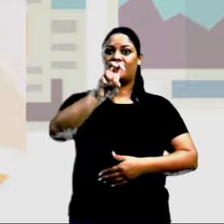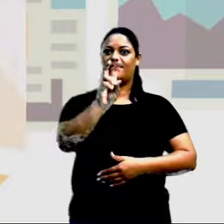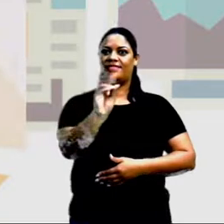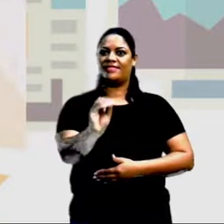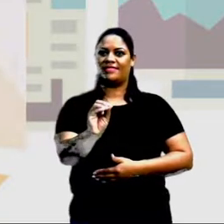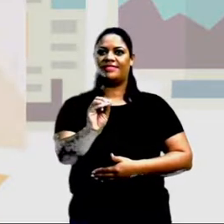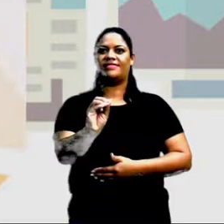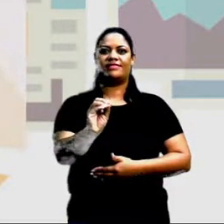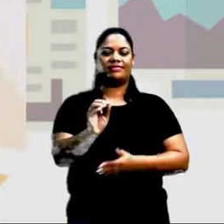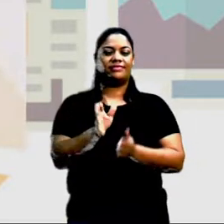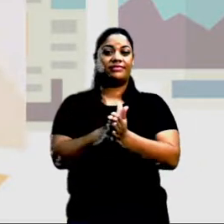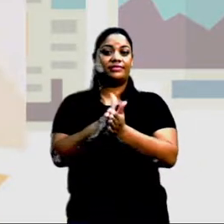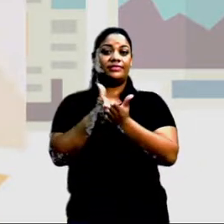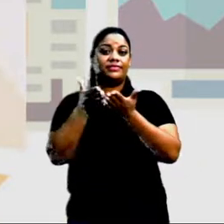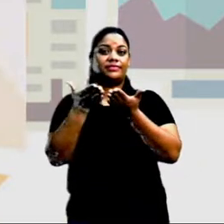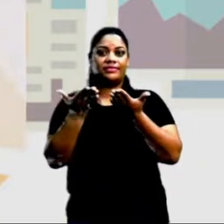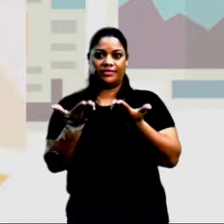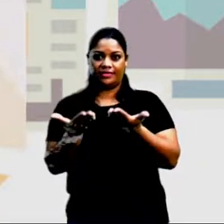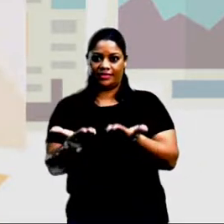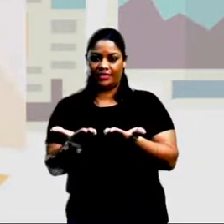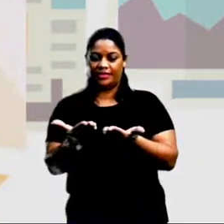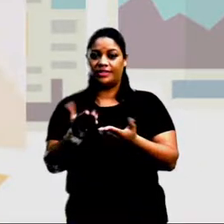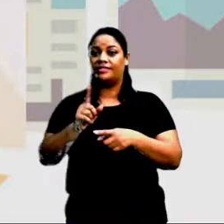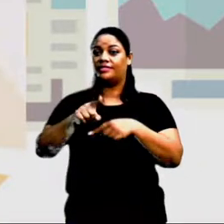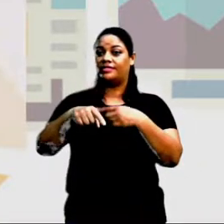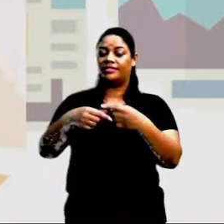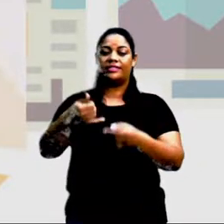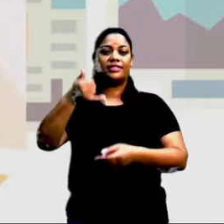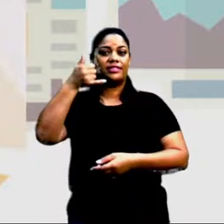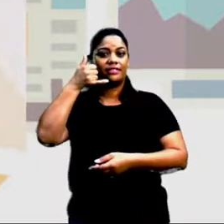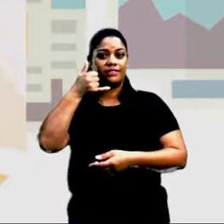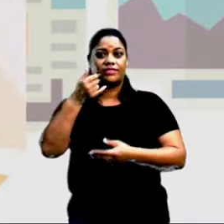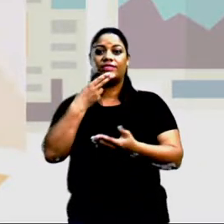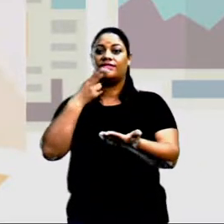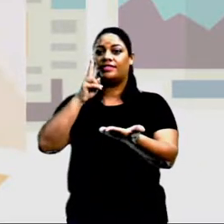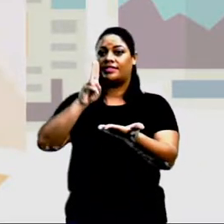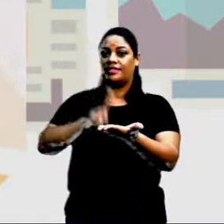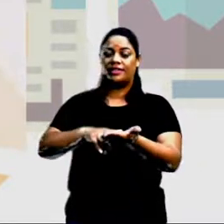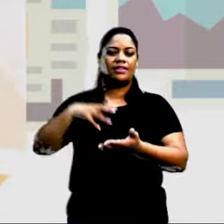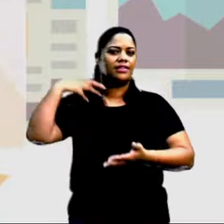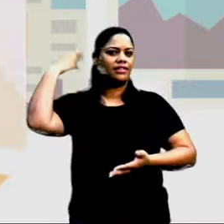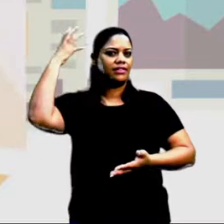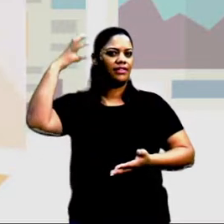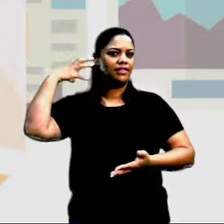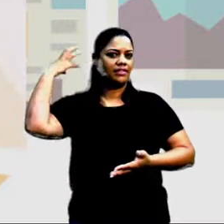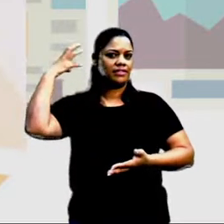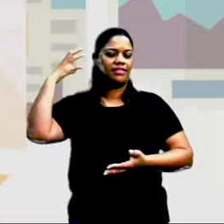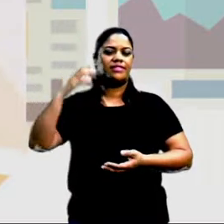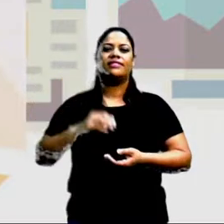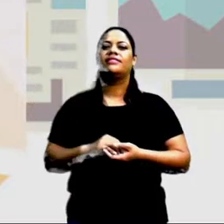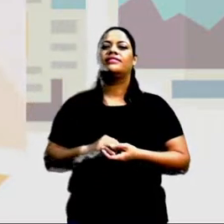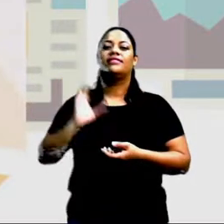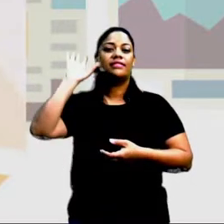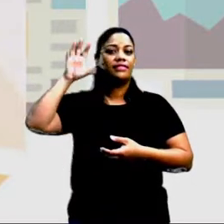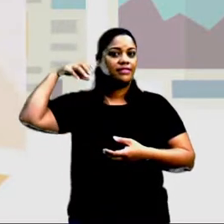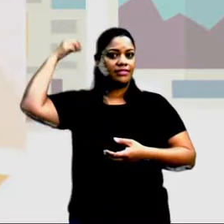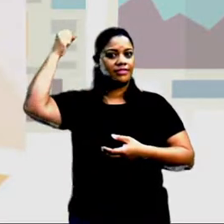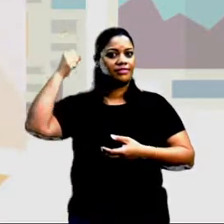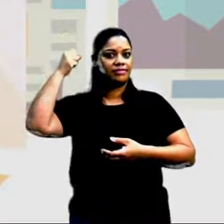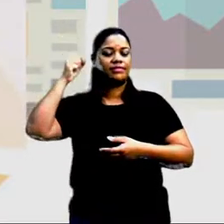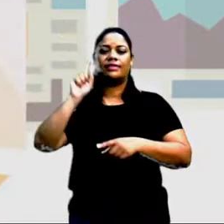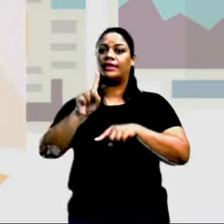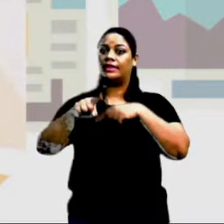era? Livro, começou o telefone, carta, rádio, depois foi evoluindo,